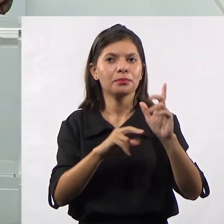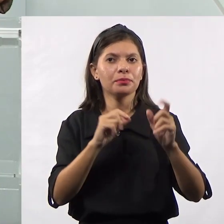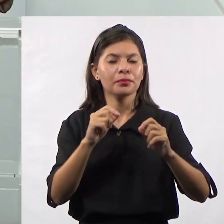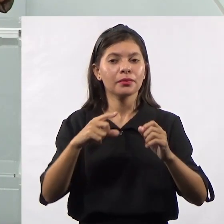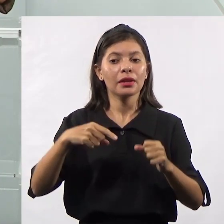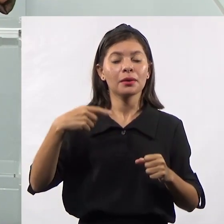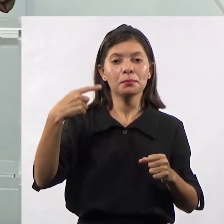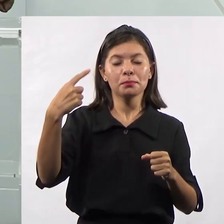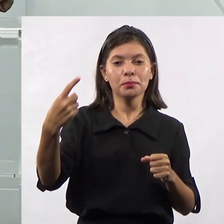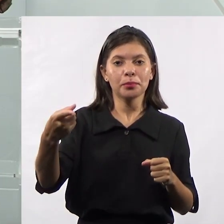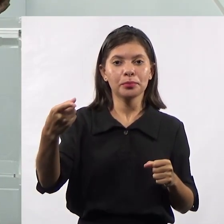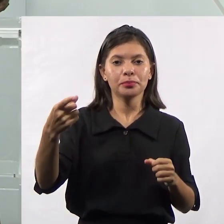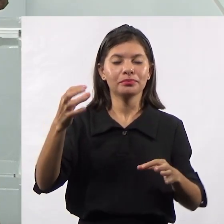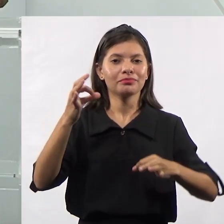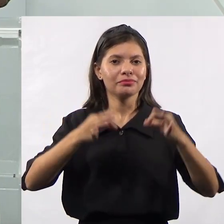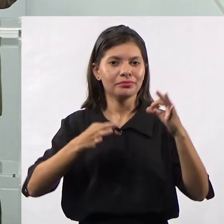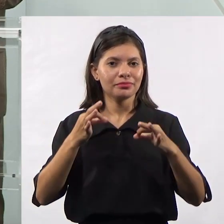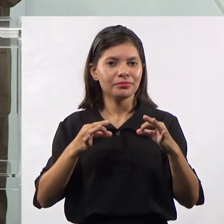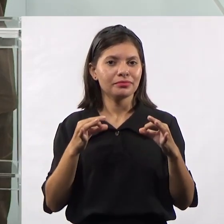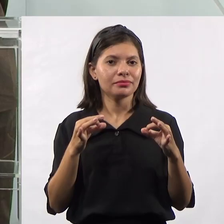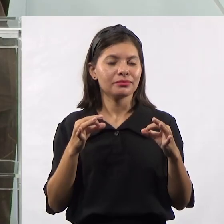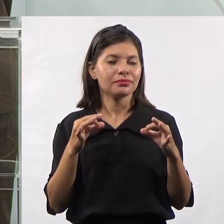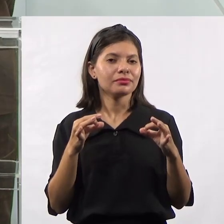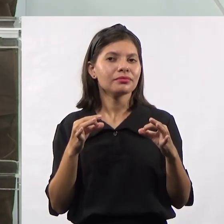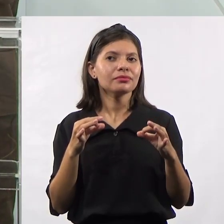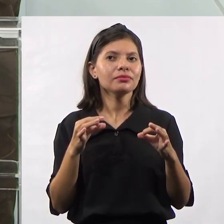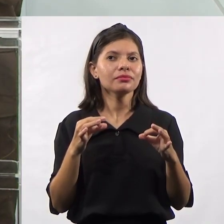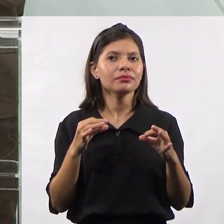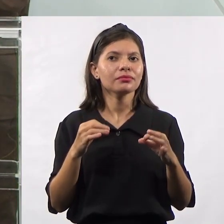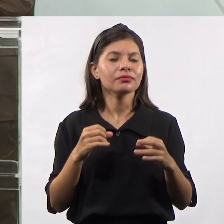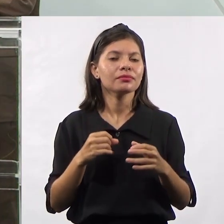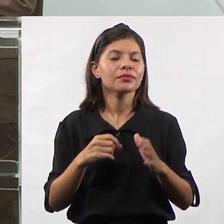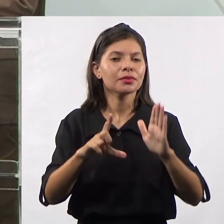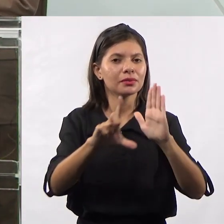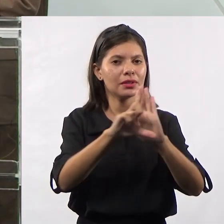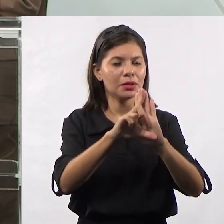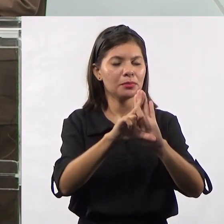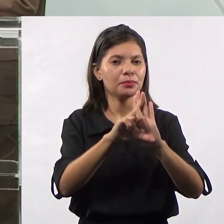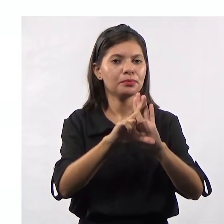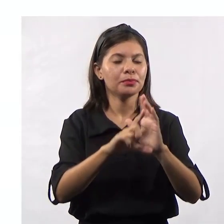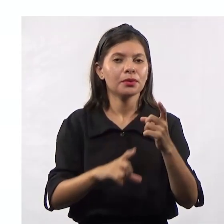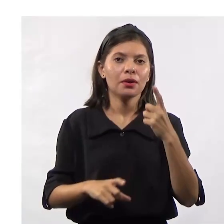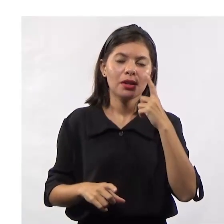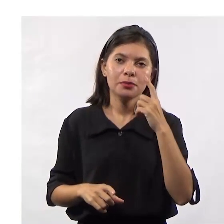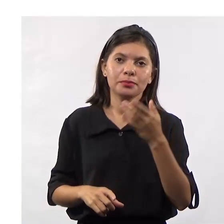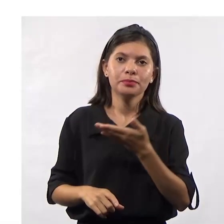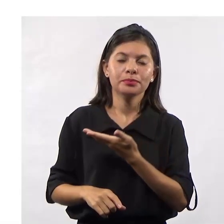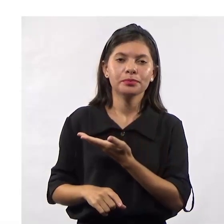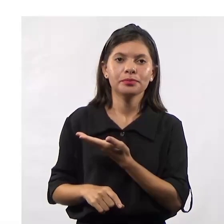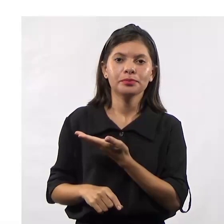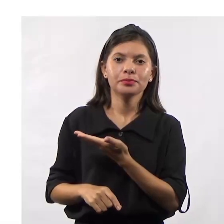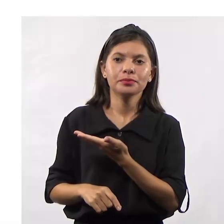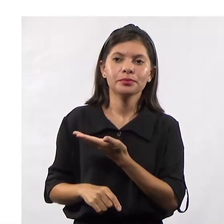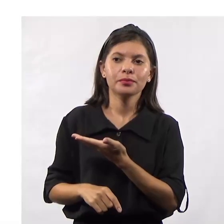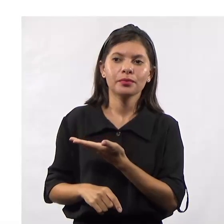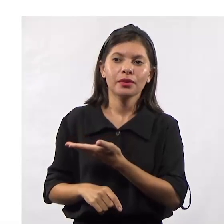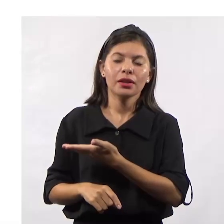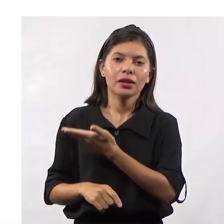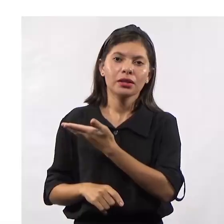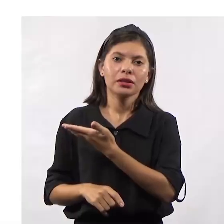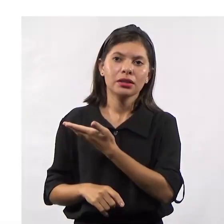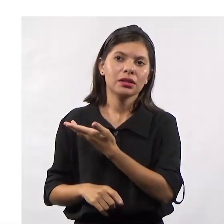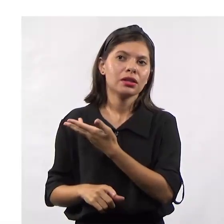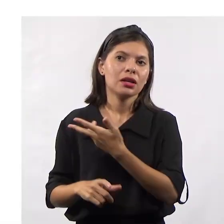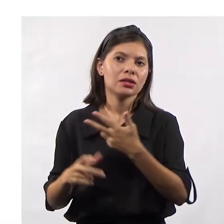habilitação é após o julgamento, tá bom? Segundo a 14133. Olha aí. Aqui,